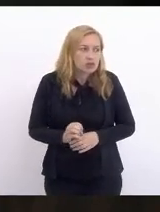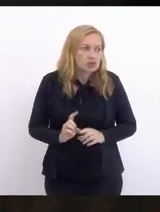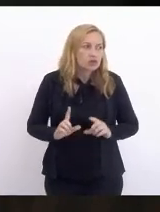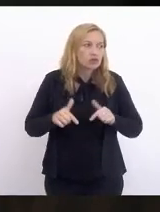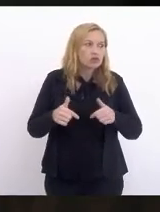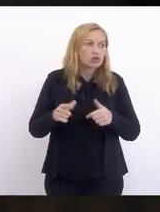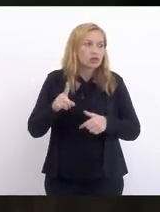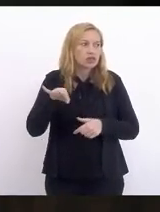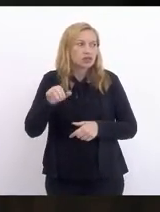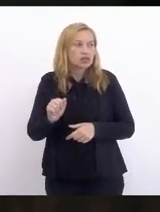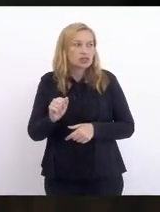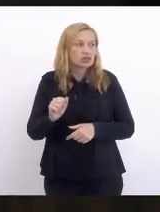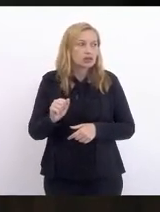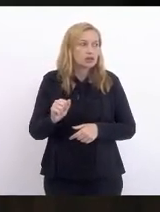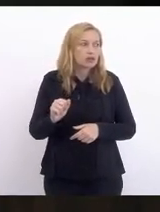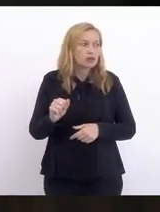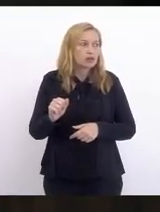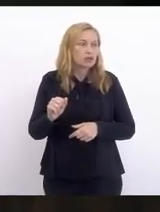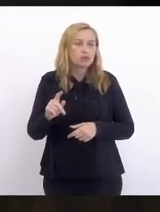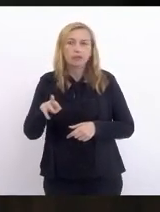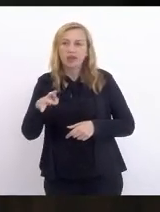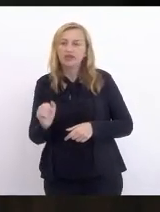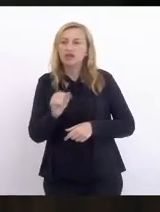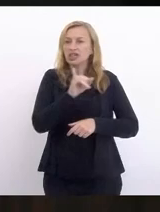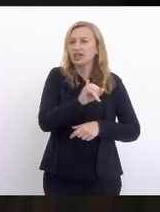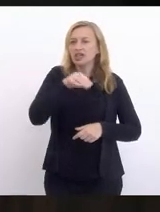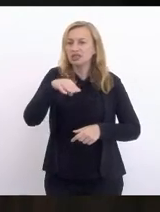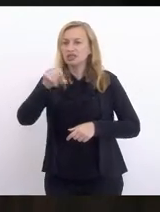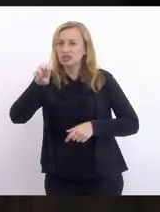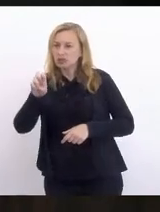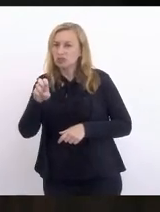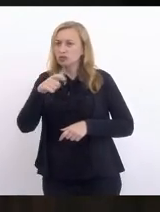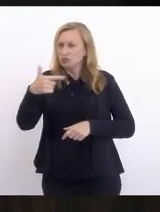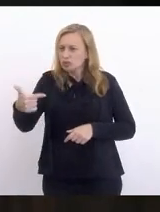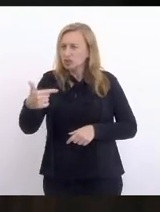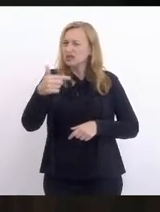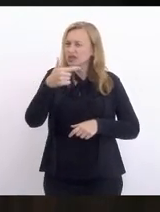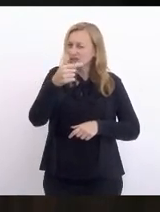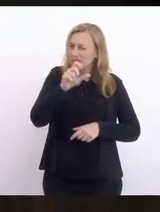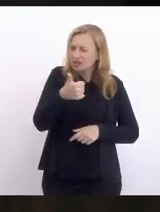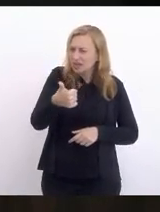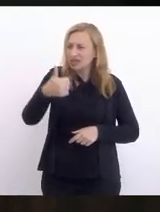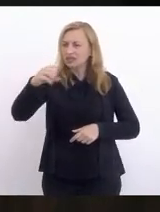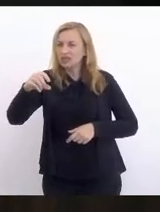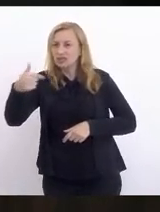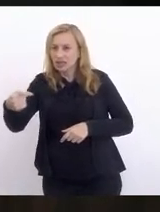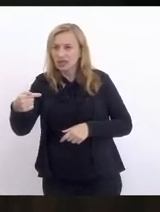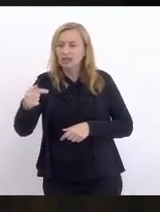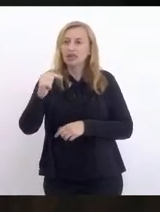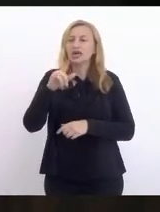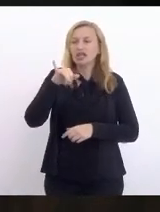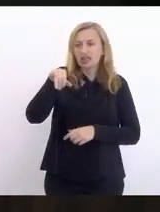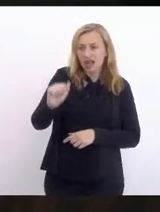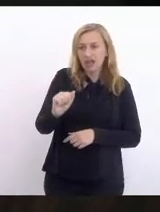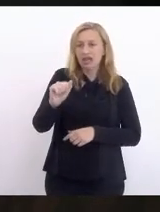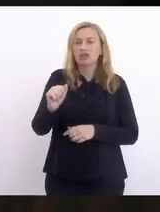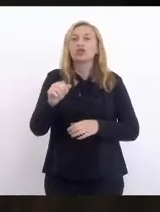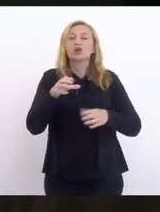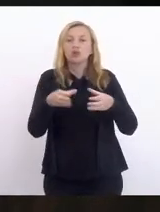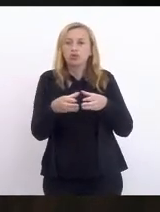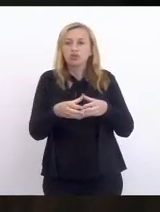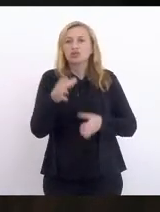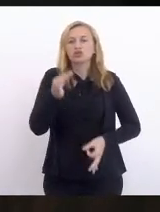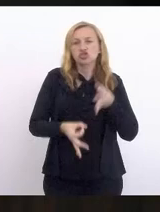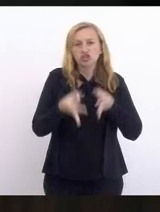da licença prévia nº en52773 medida pelo Sub Estadual do ambiente Inea a pena de pareceres das comissões